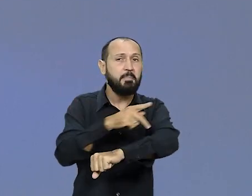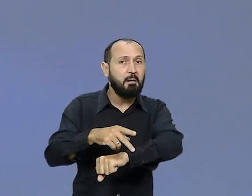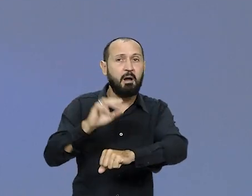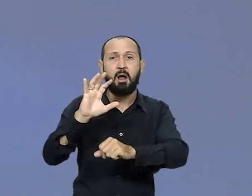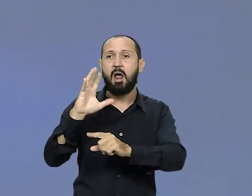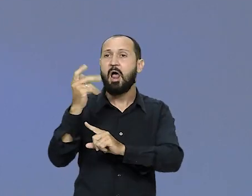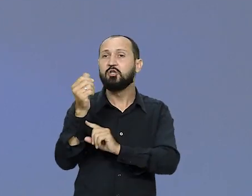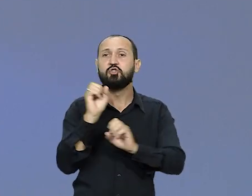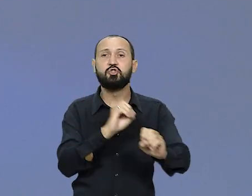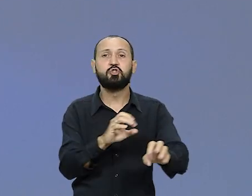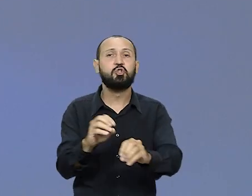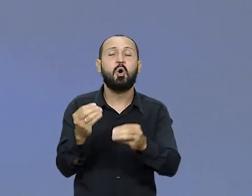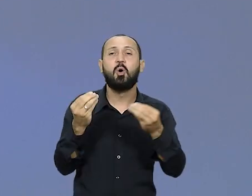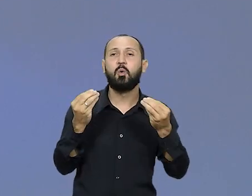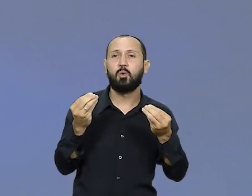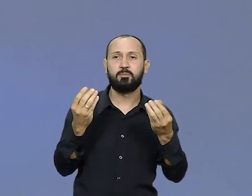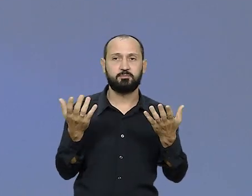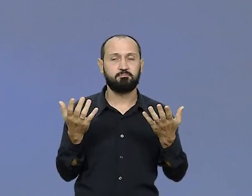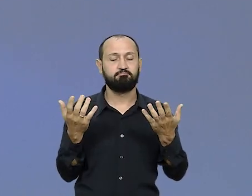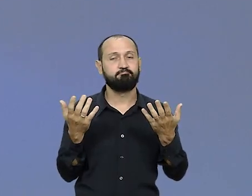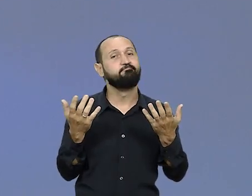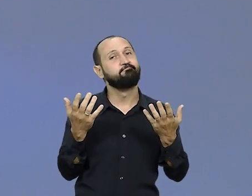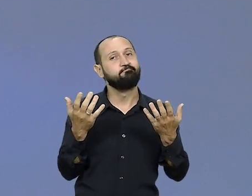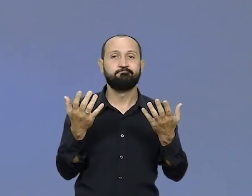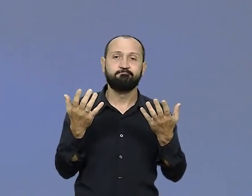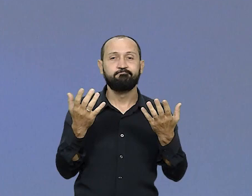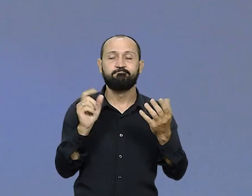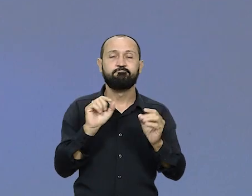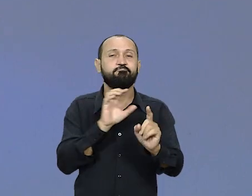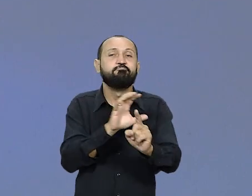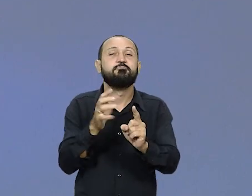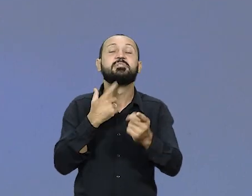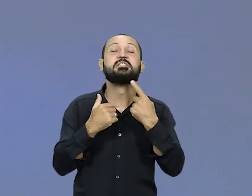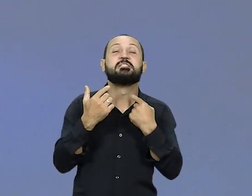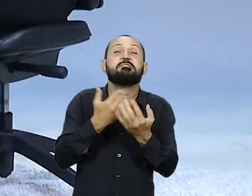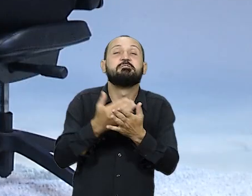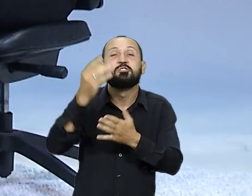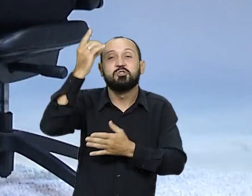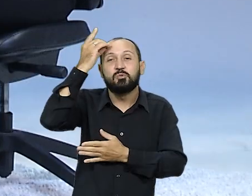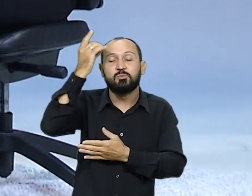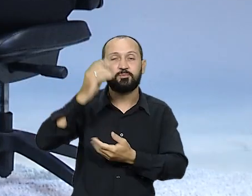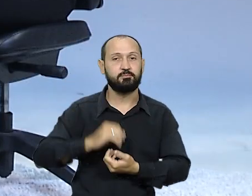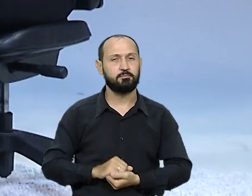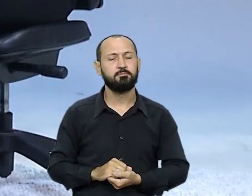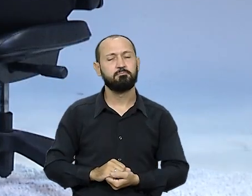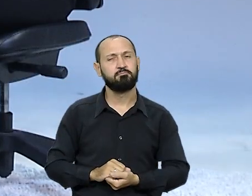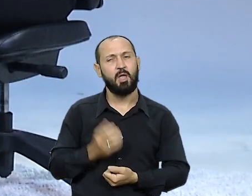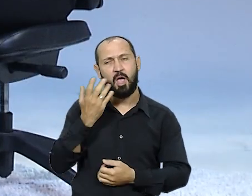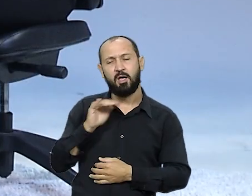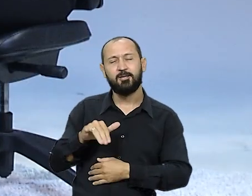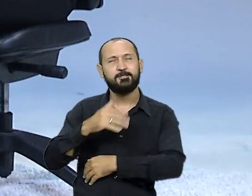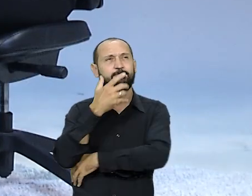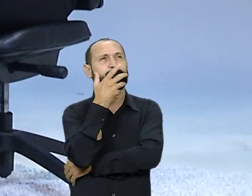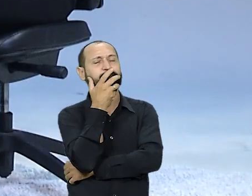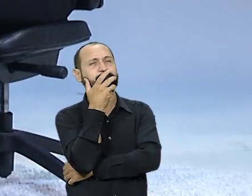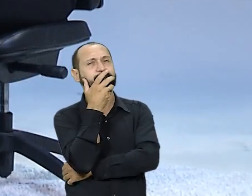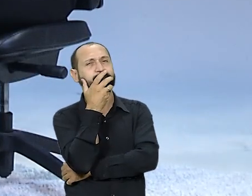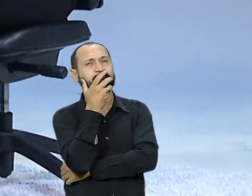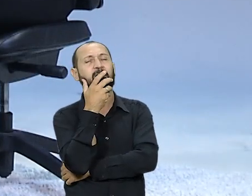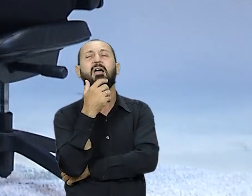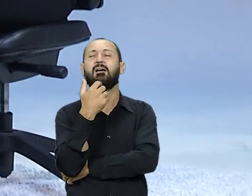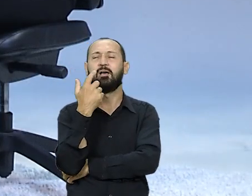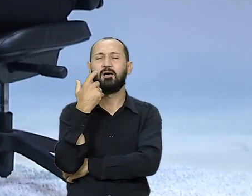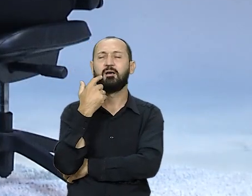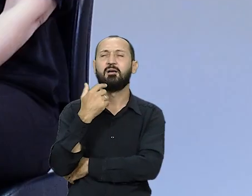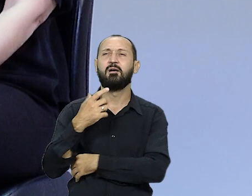ou com a arte de ensinar? O que instiga nele esse dom? Desde criança eu sempre soube